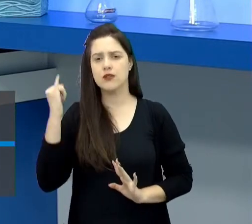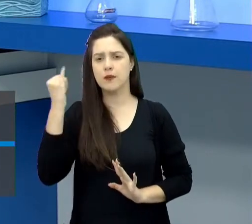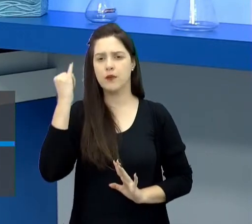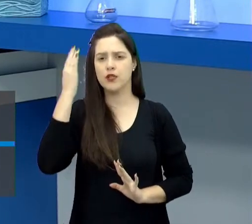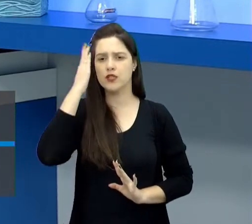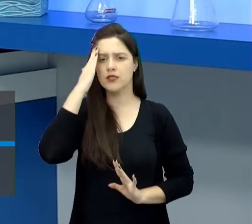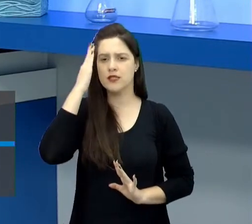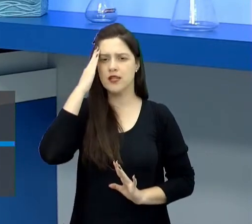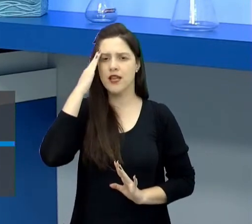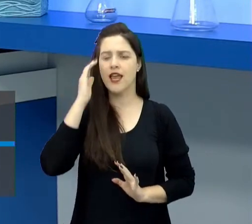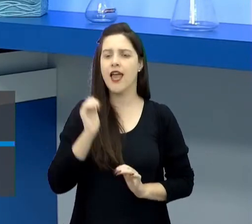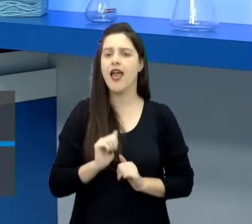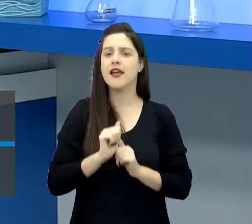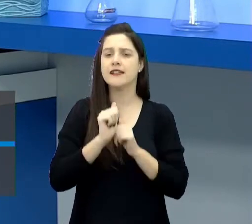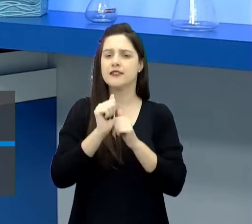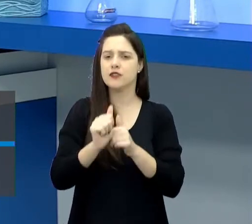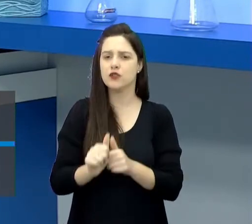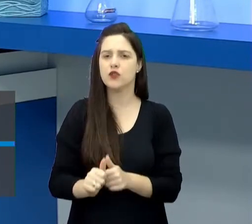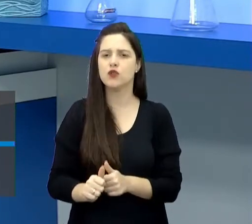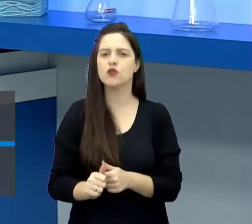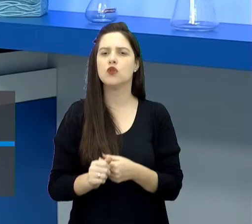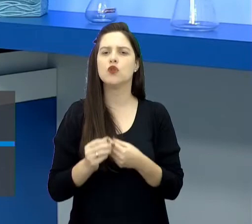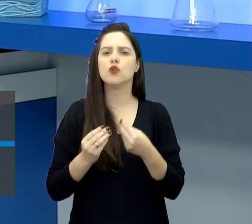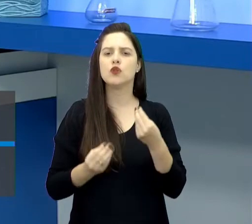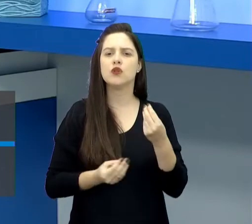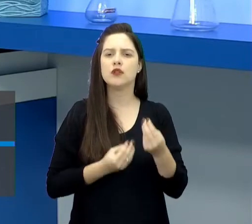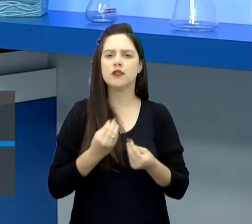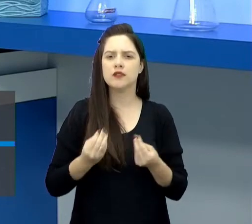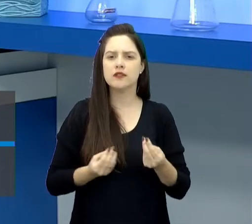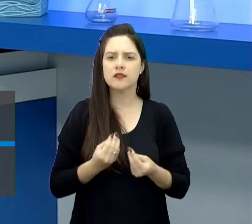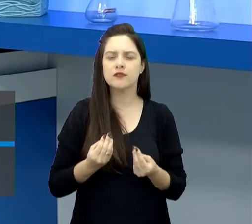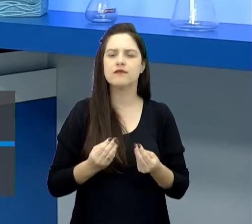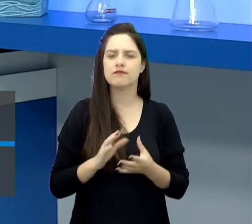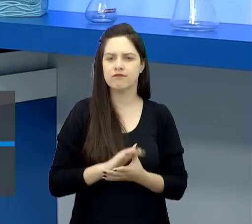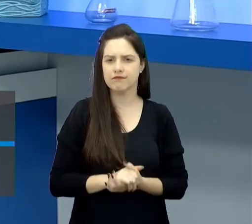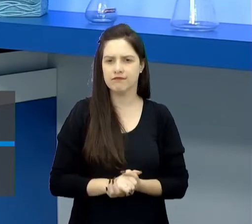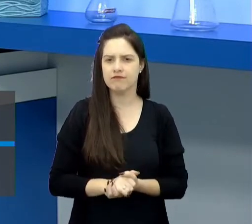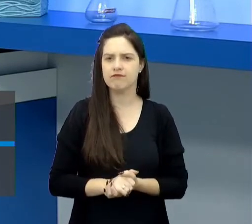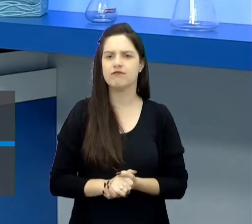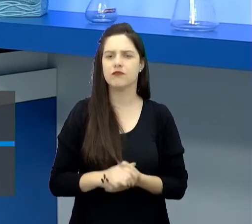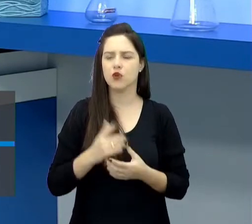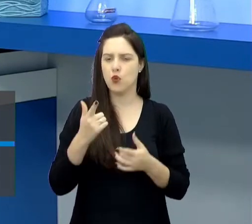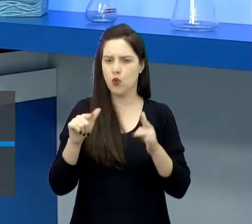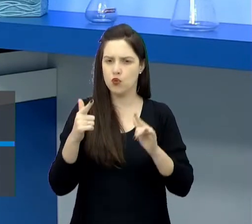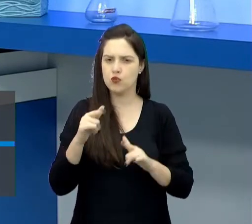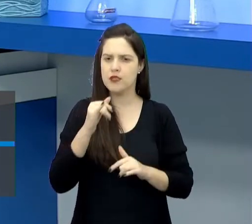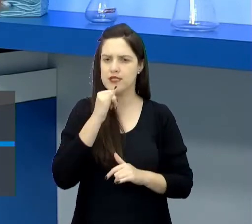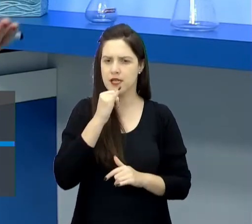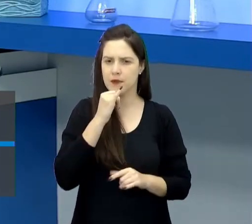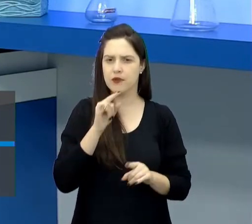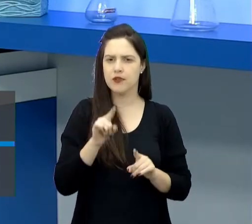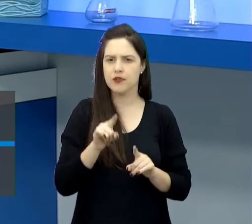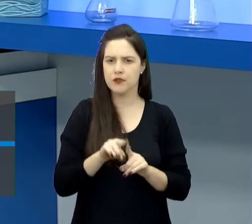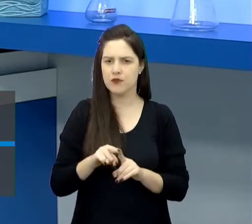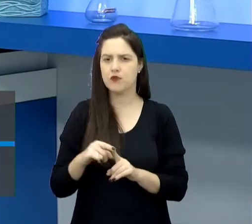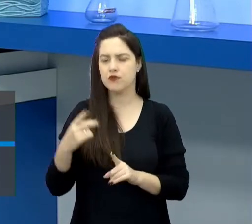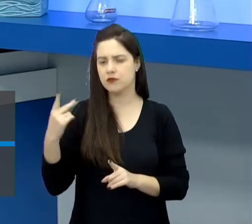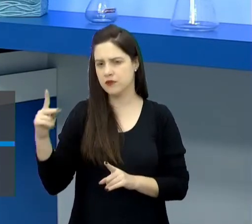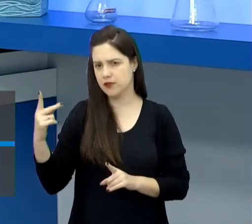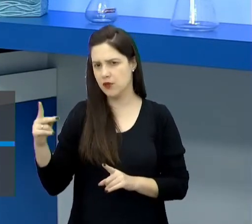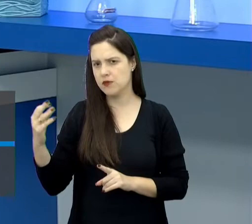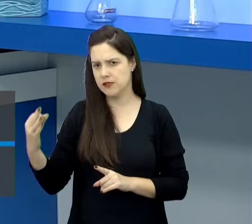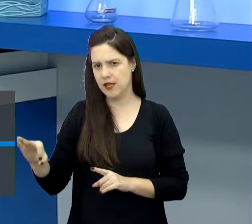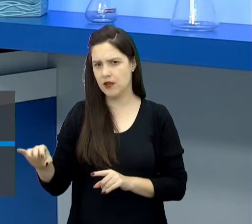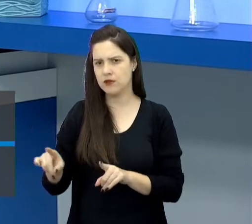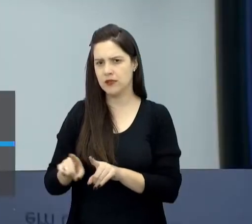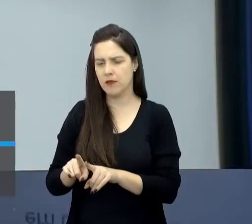eles seguirem aí um blog, um influenciador aí com bons exemplos, né? Os seus devem ser com os bons